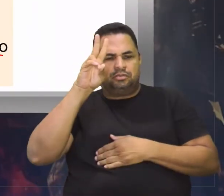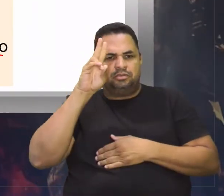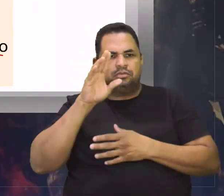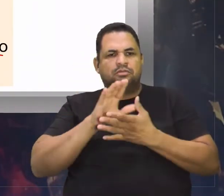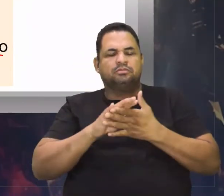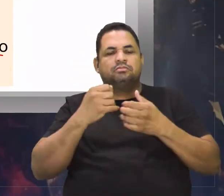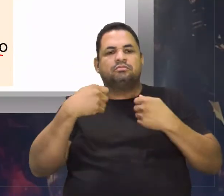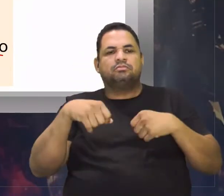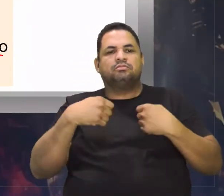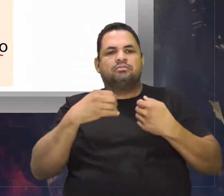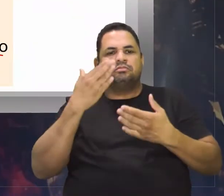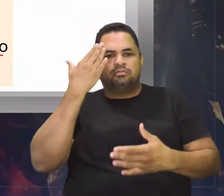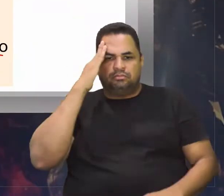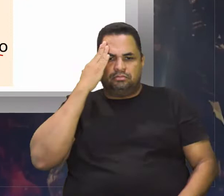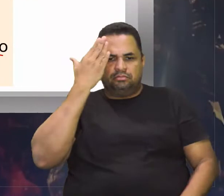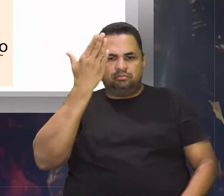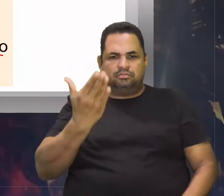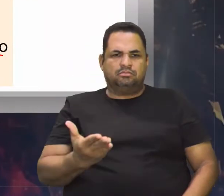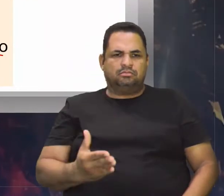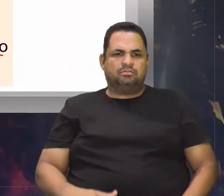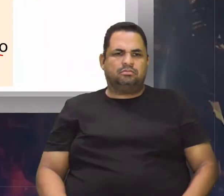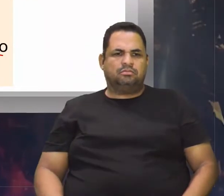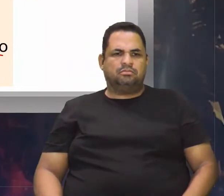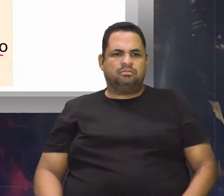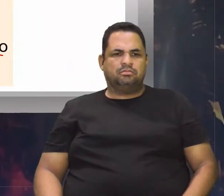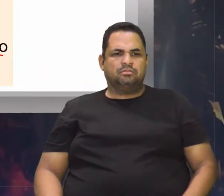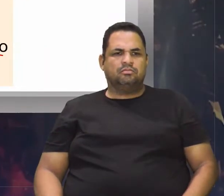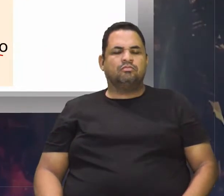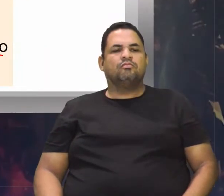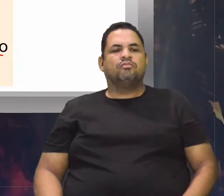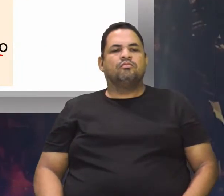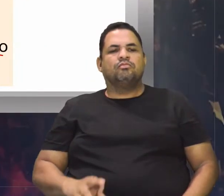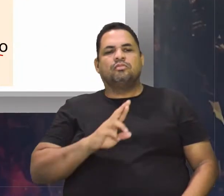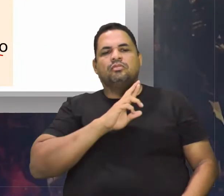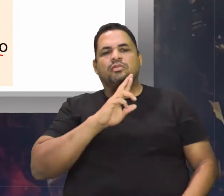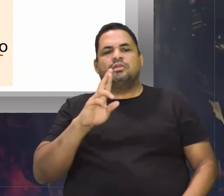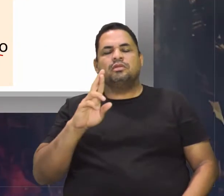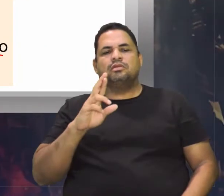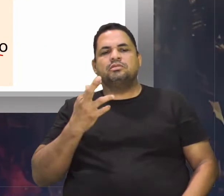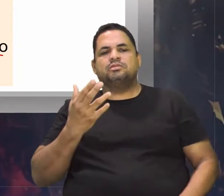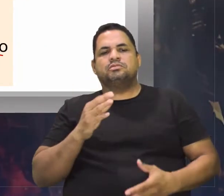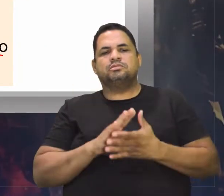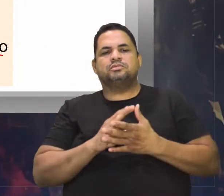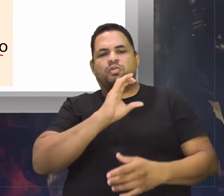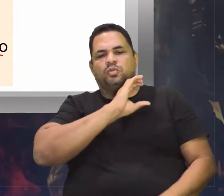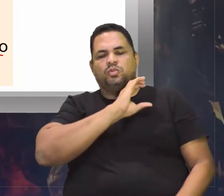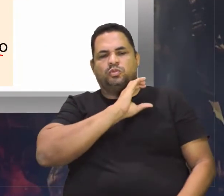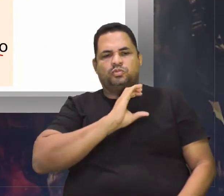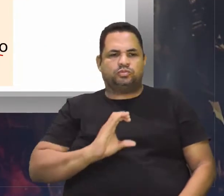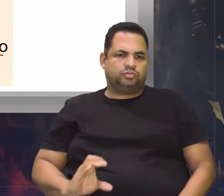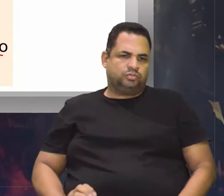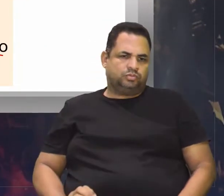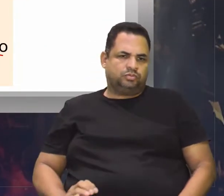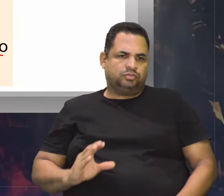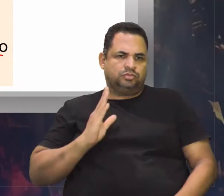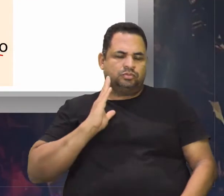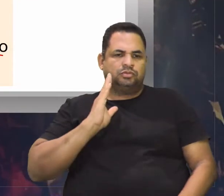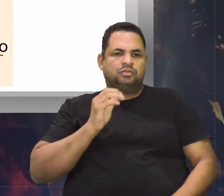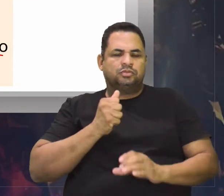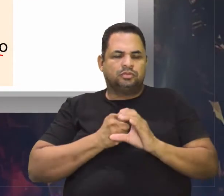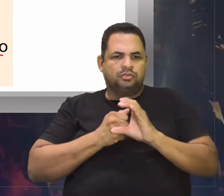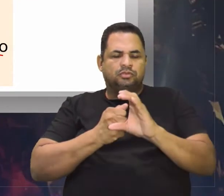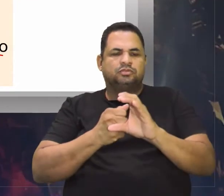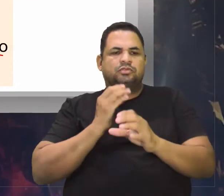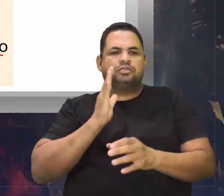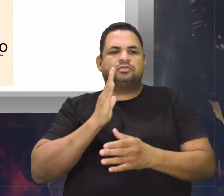vocês precisam entender isso. Como a nossa religião, o cristianismo, surge historicamente, já